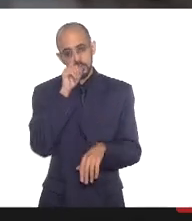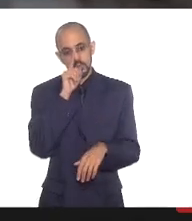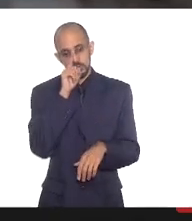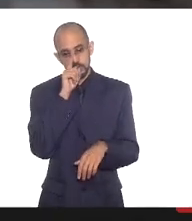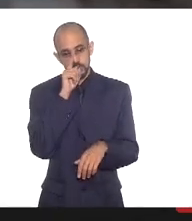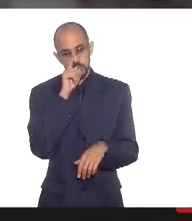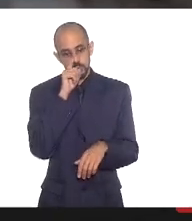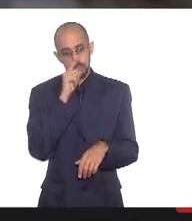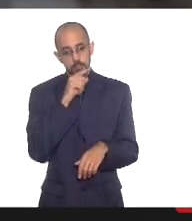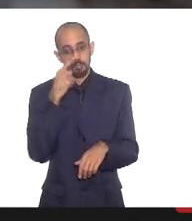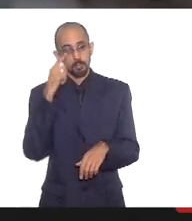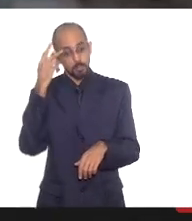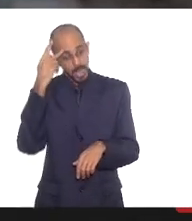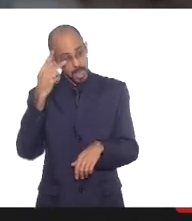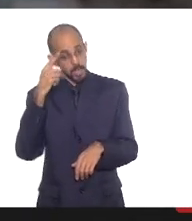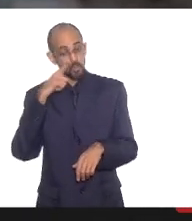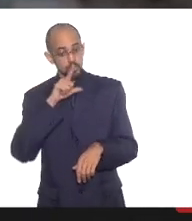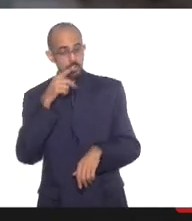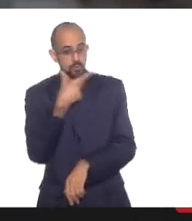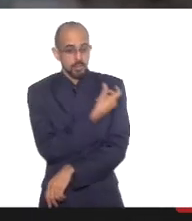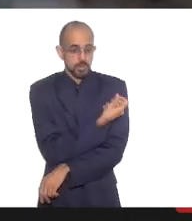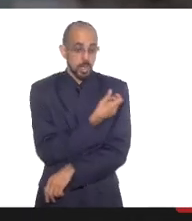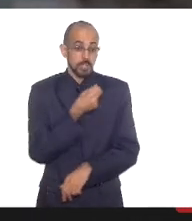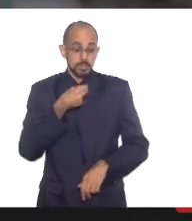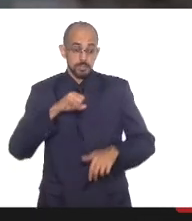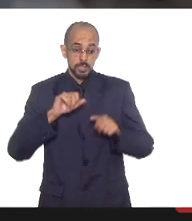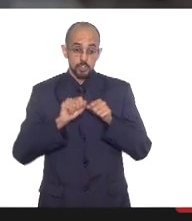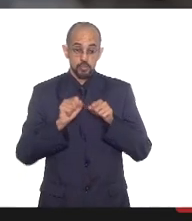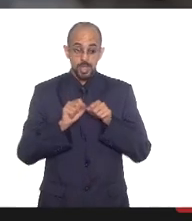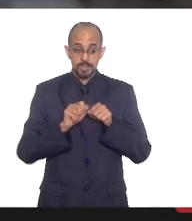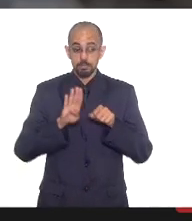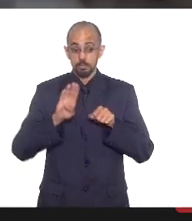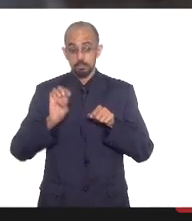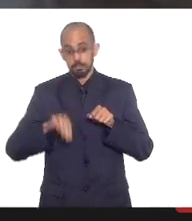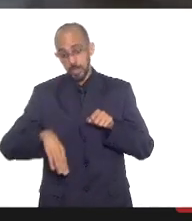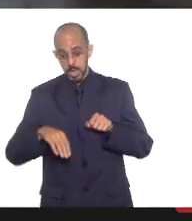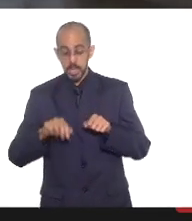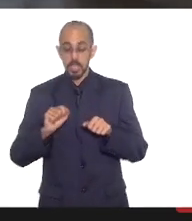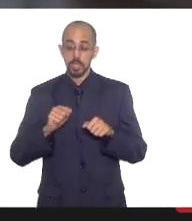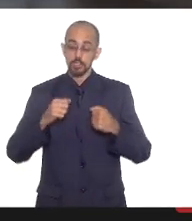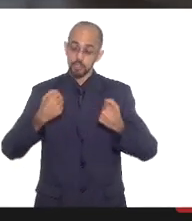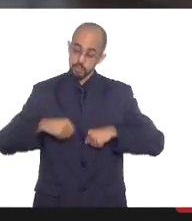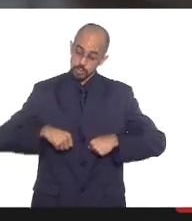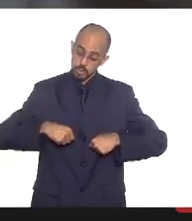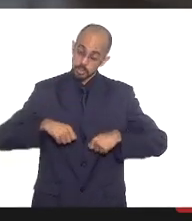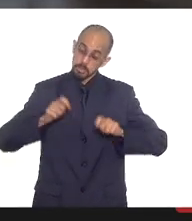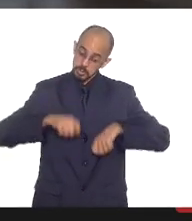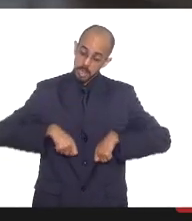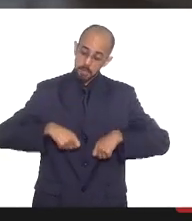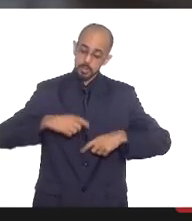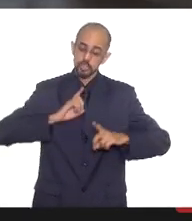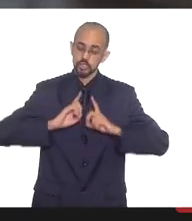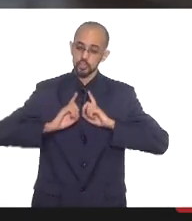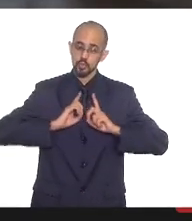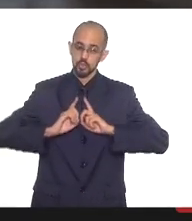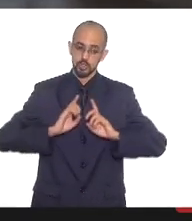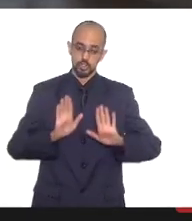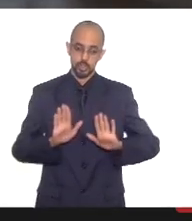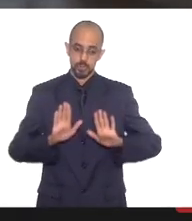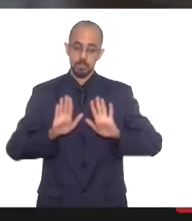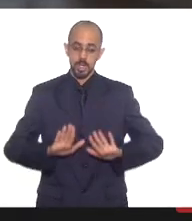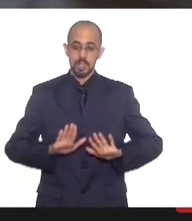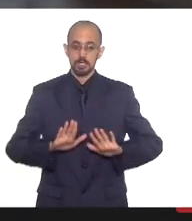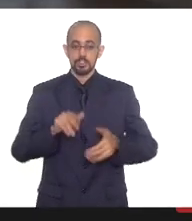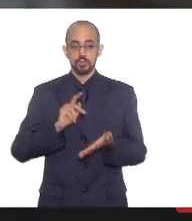se faz bem isso não aí eu peguei estão gente para discutir isso e aprofundar o debate meu filho faça aqui